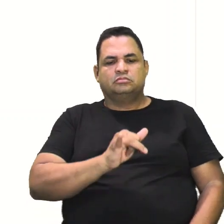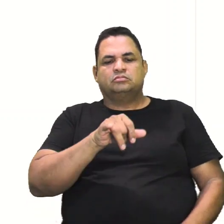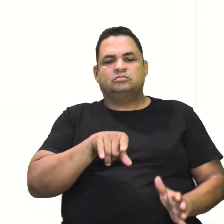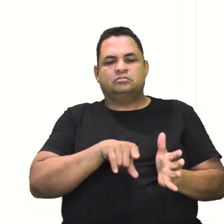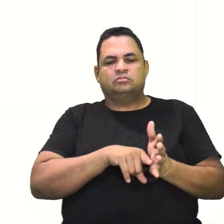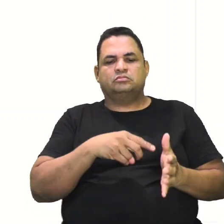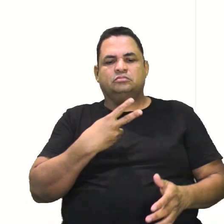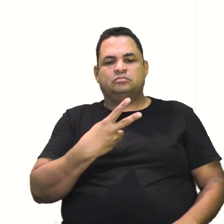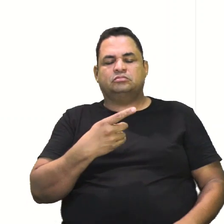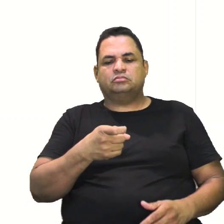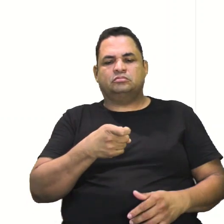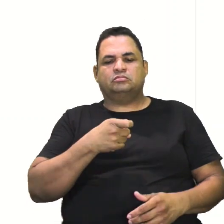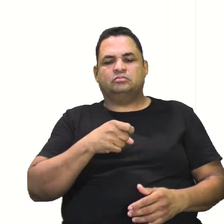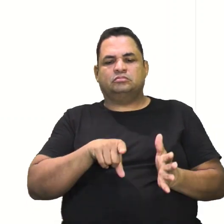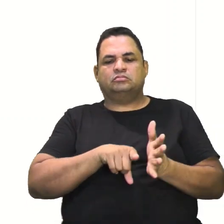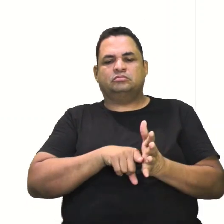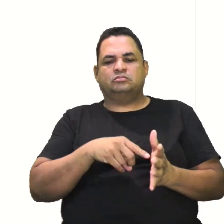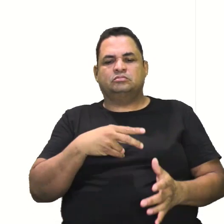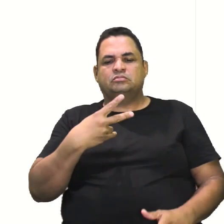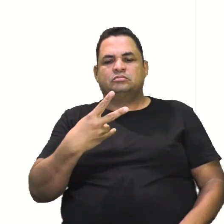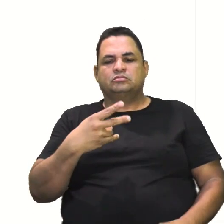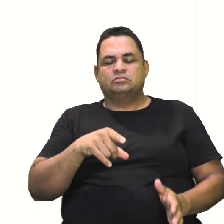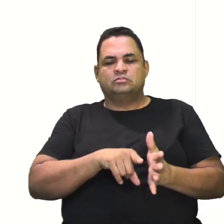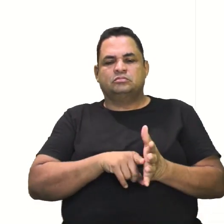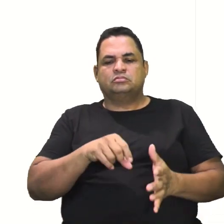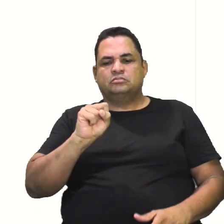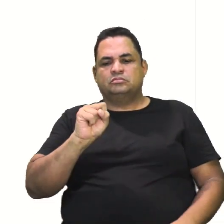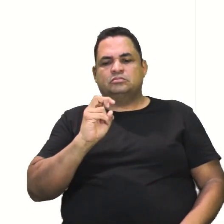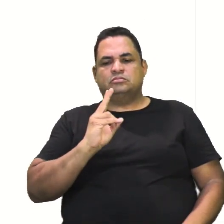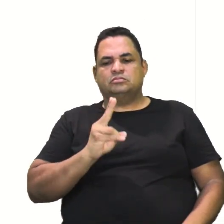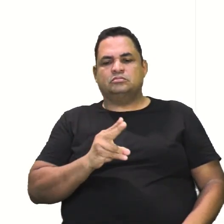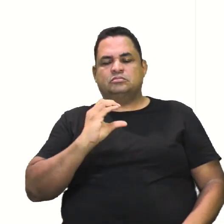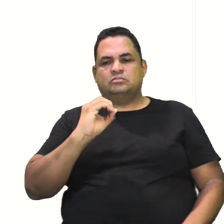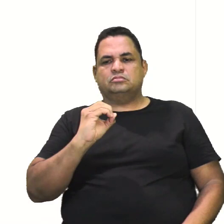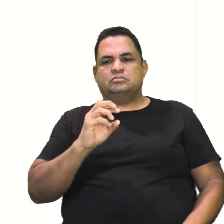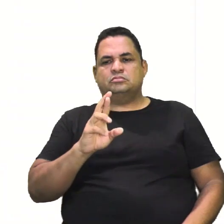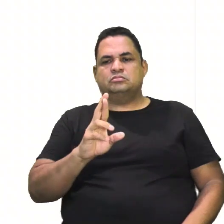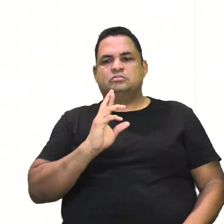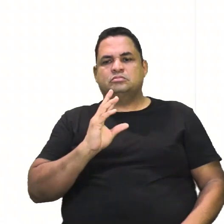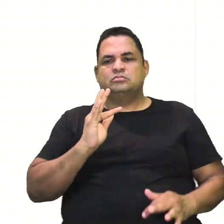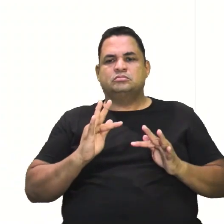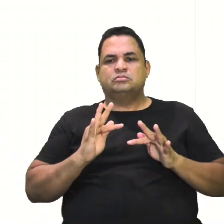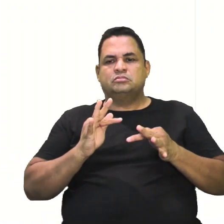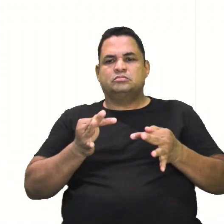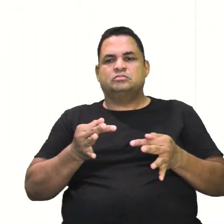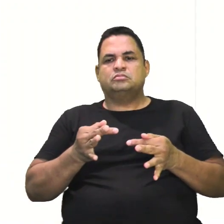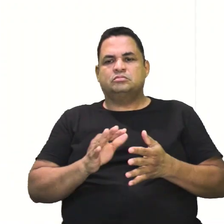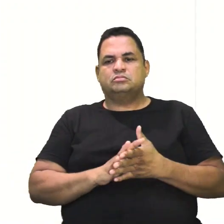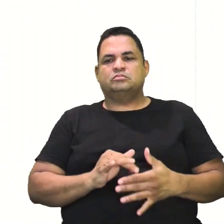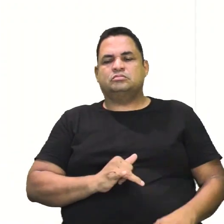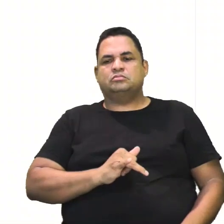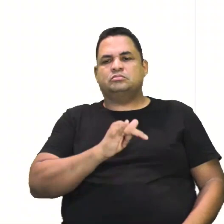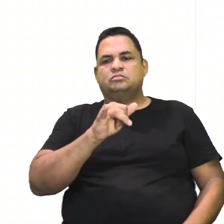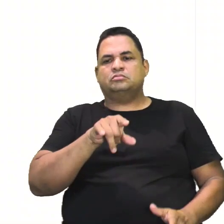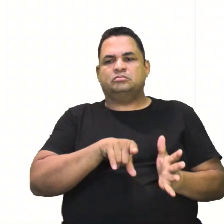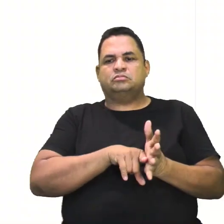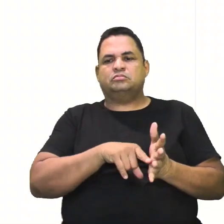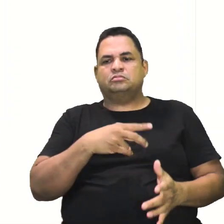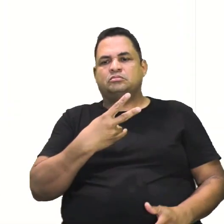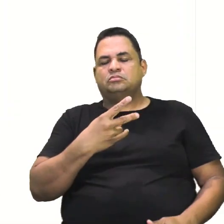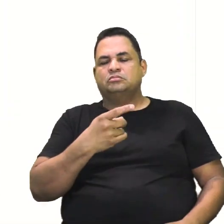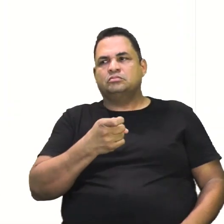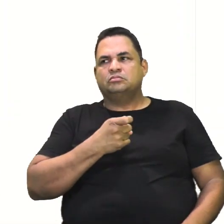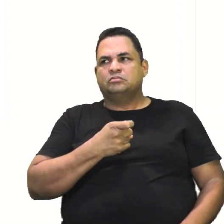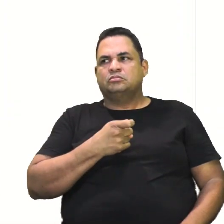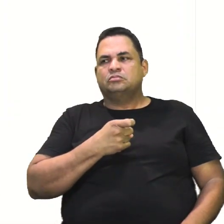menos 2x menos 2 menos 8 igual a 0. Resposta final, y menos